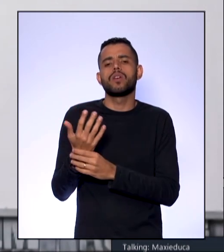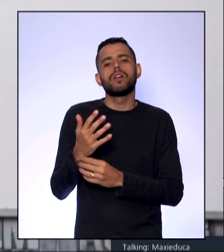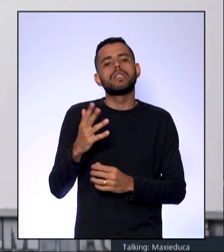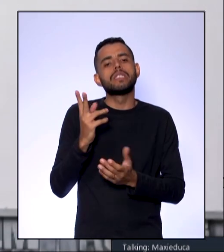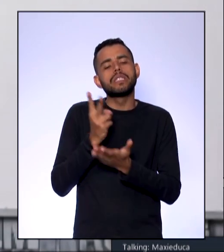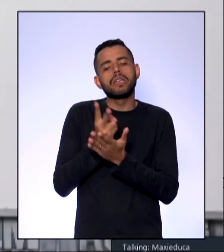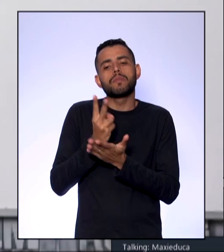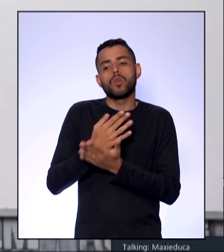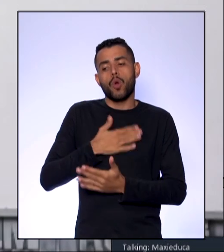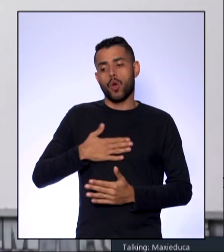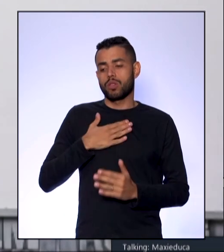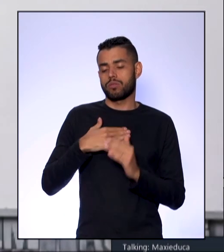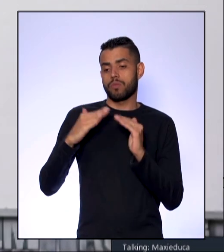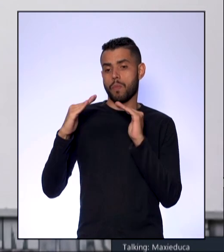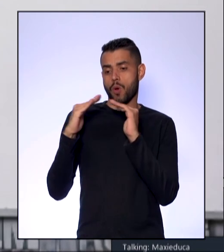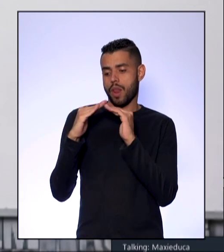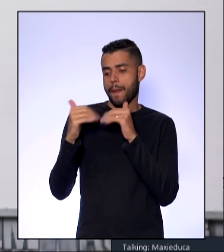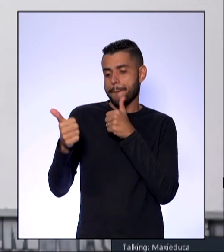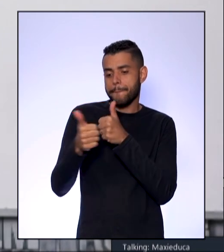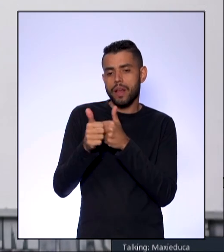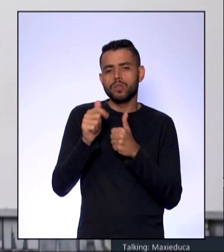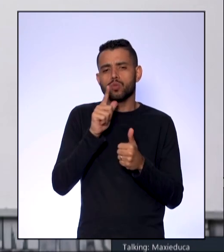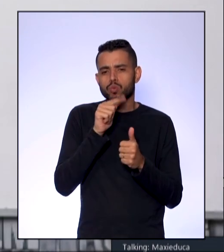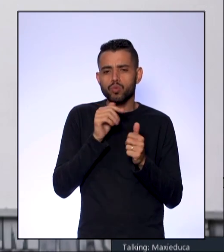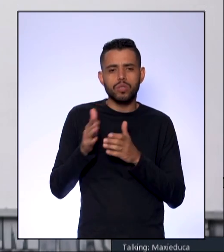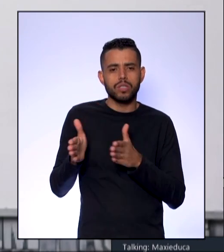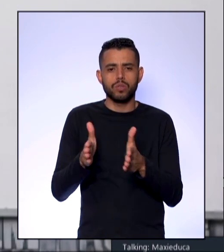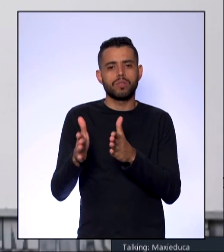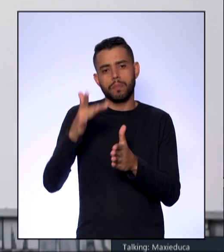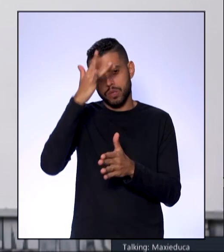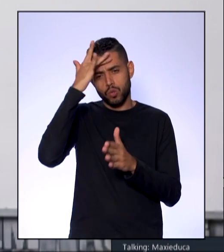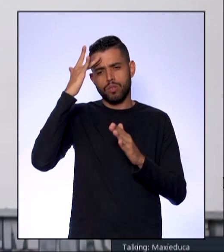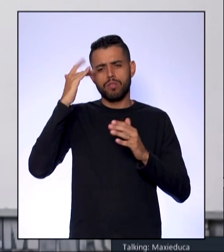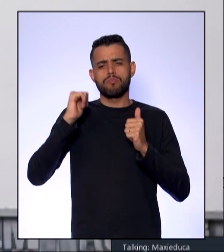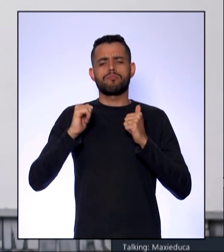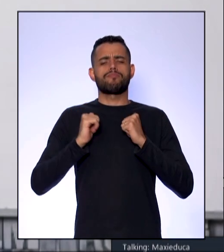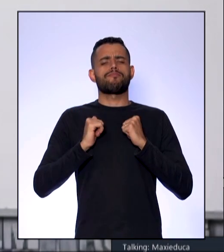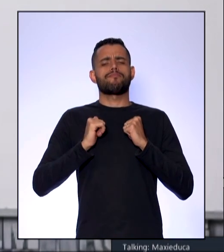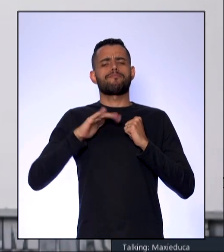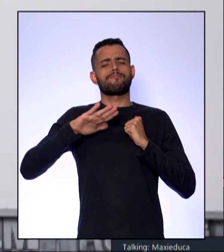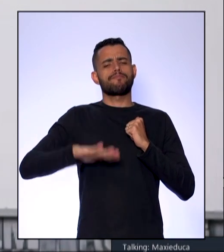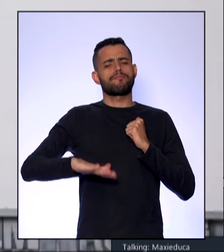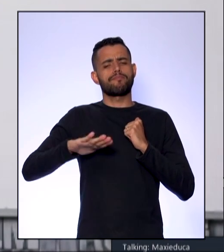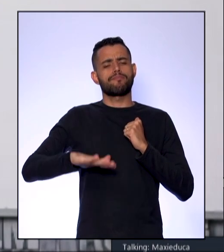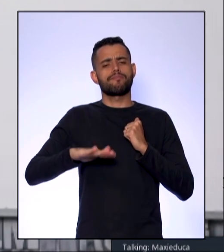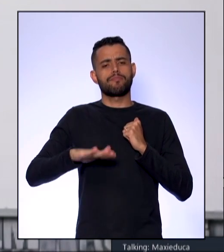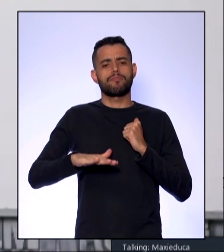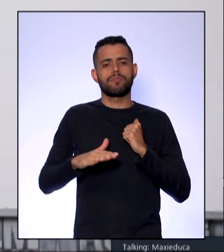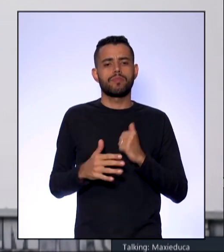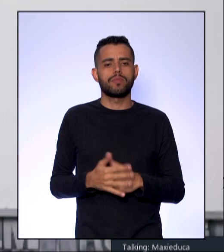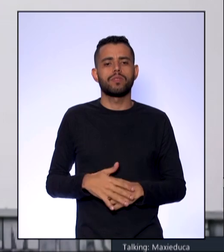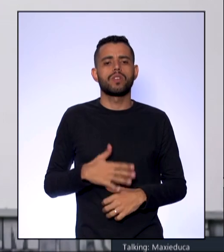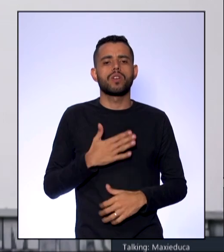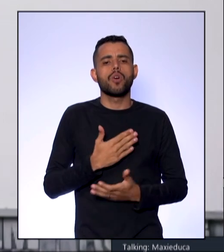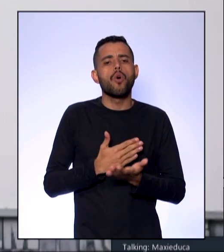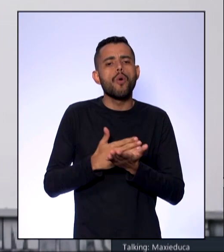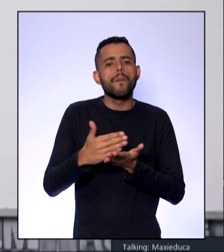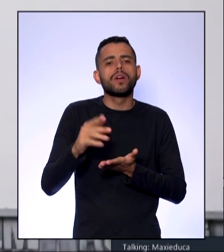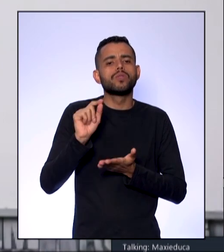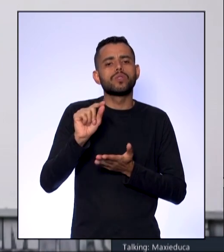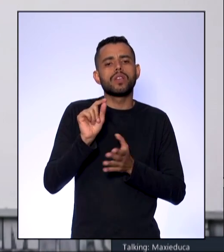rios. A sedentarização é o momento em que o indivíduo vai estacionar a sua vida e eu começo a formar